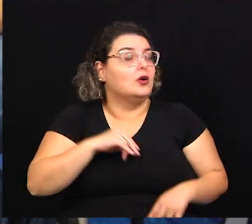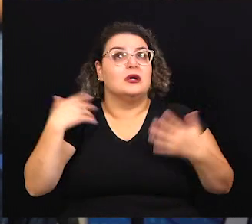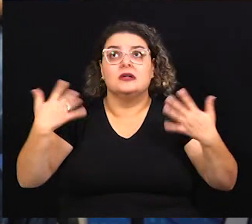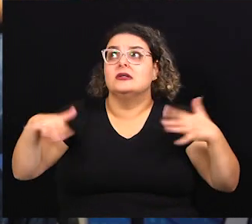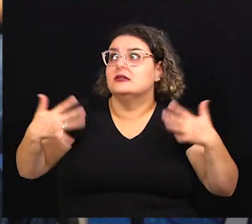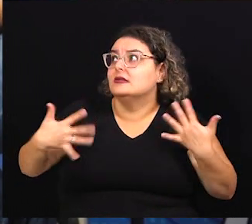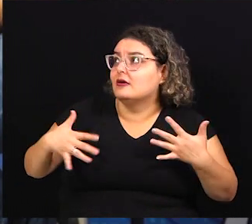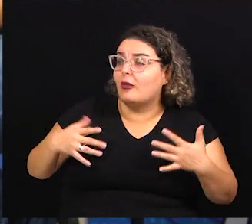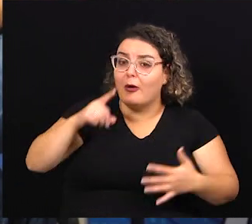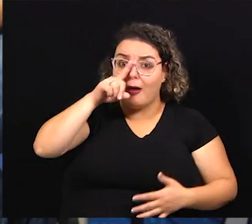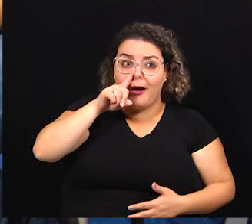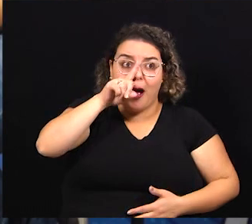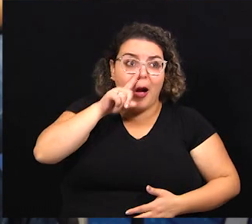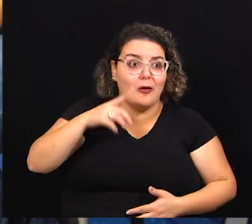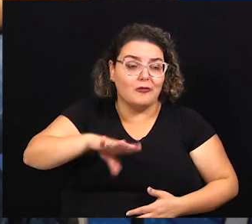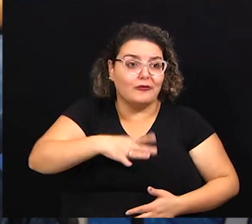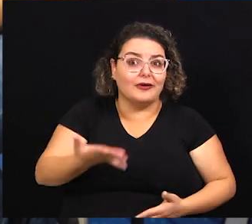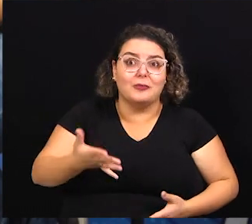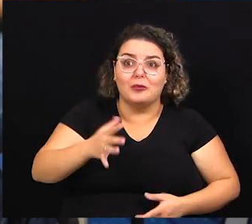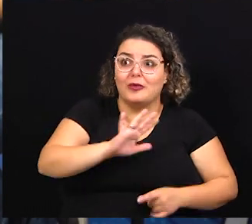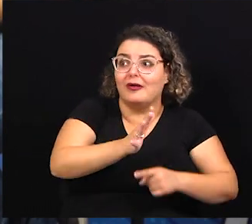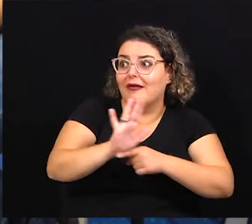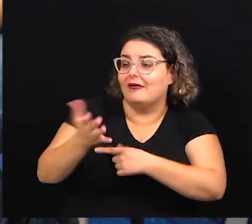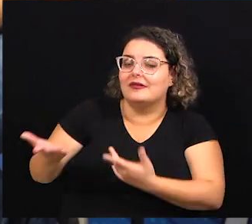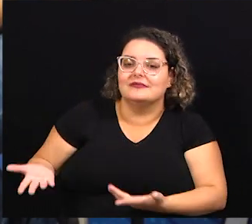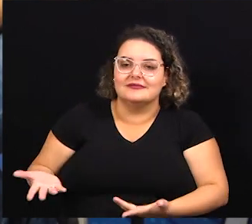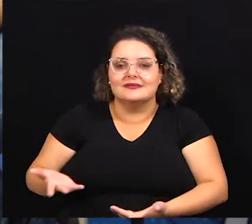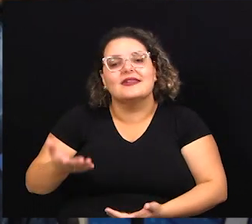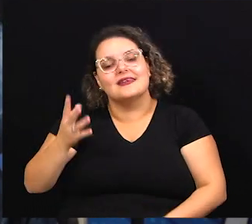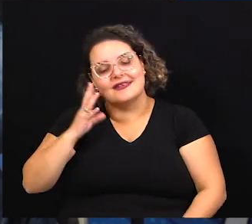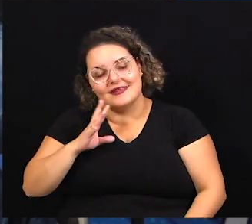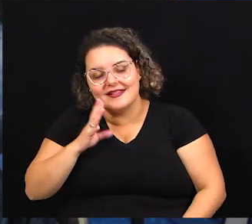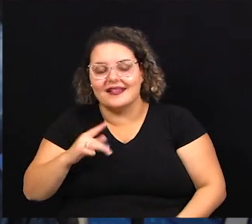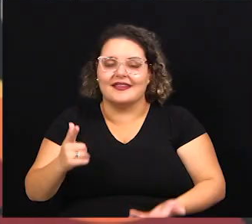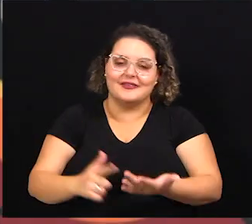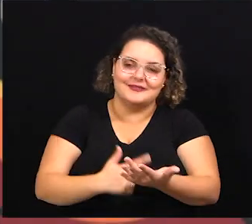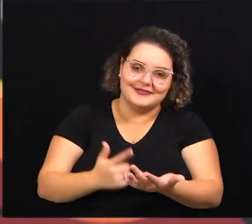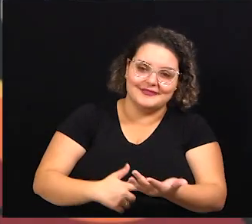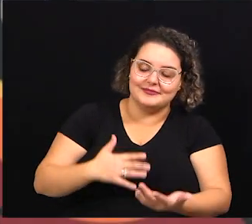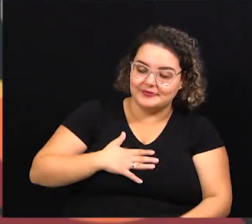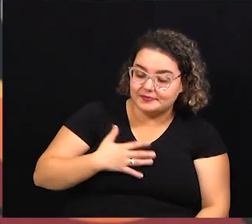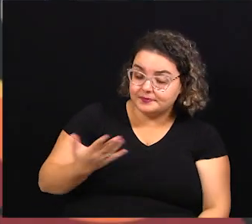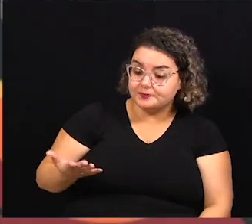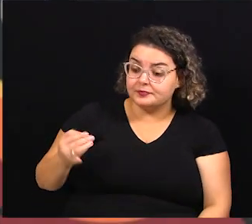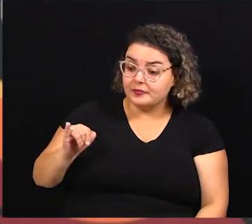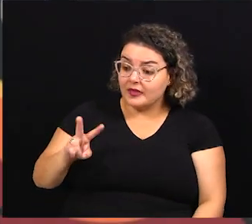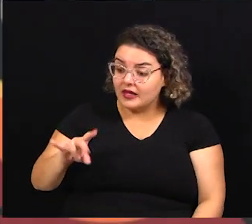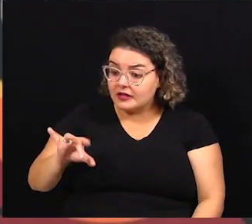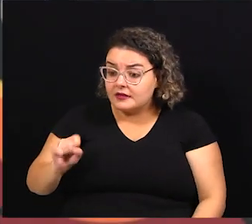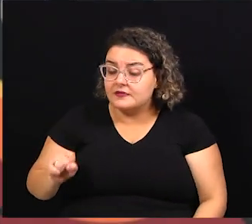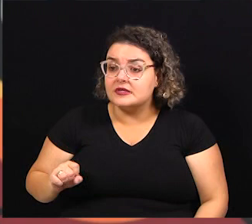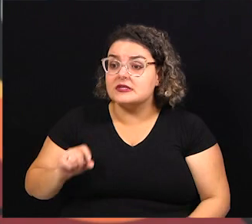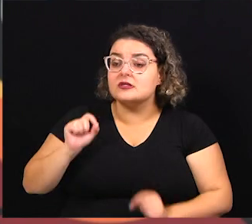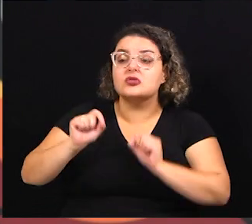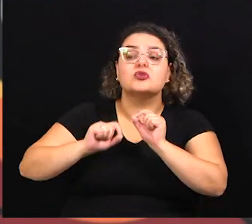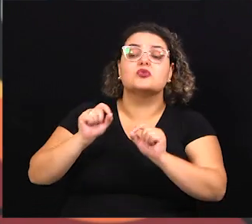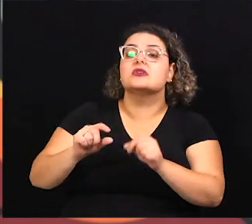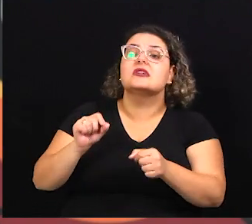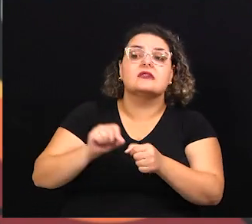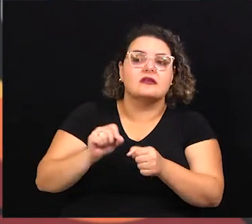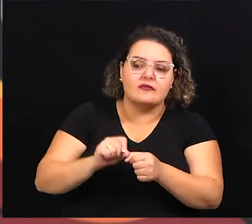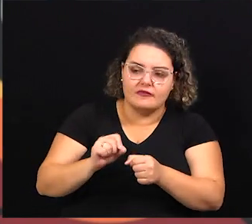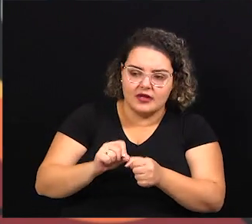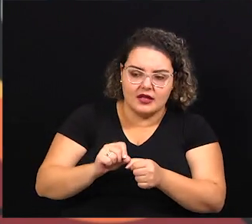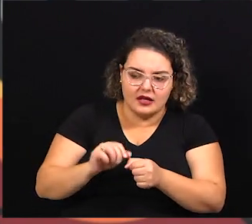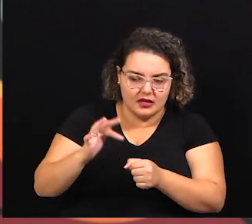eu tô dentro do Indiana Jones aqui. Então essa é a graça, até arrepiei aqui, essa é a graça do livro para mim. Com certeza. Ô Ives, e o que você